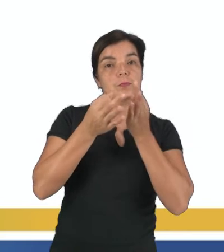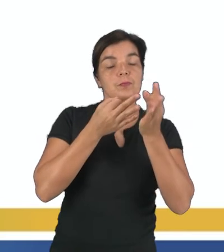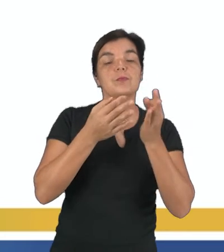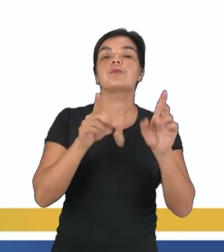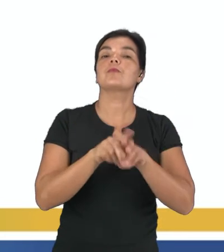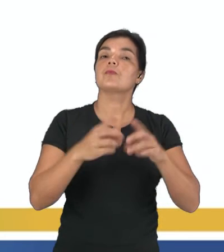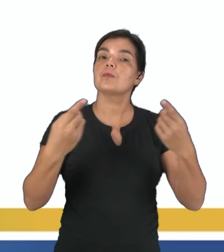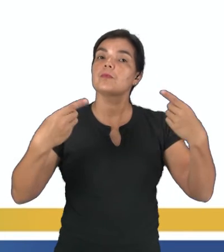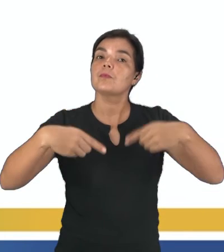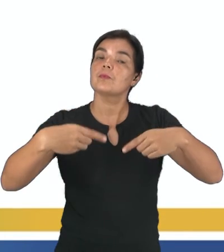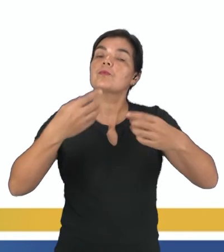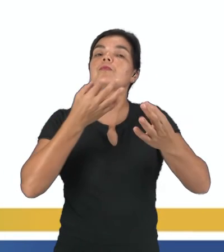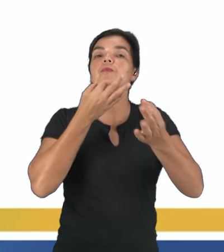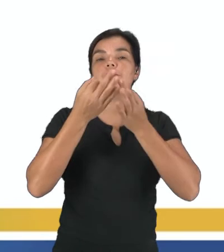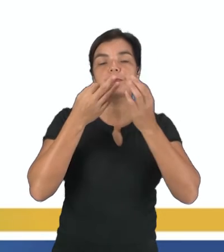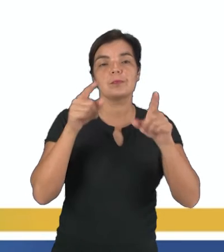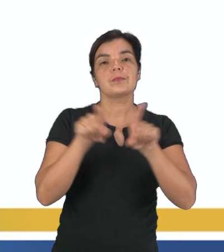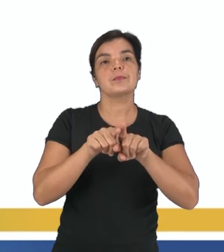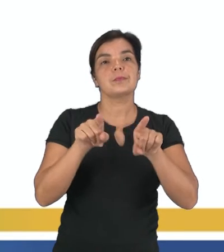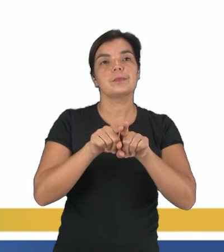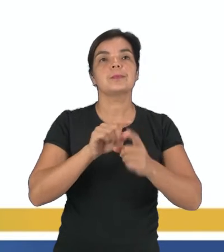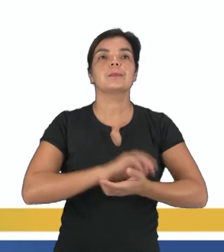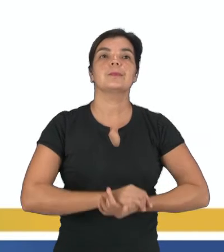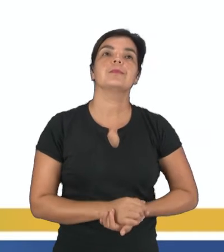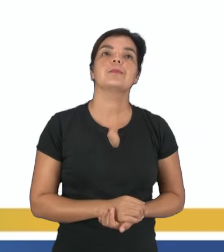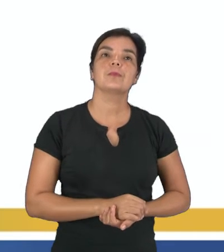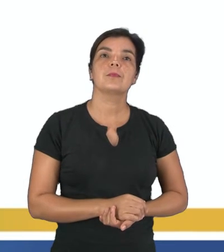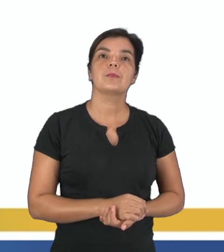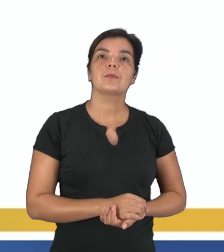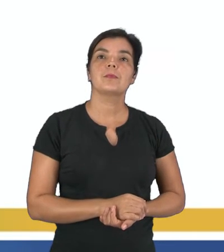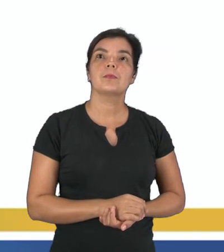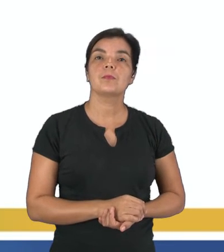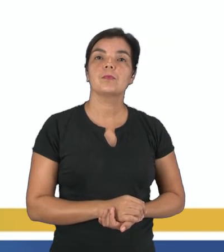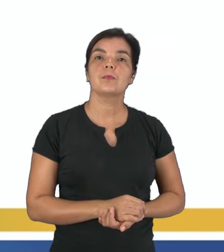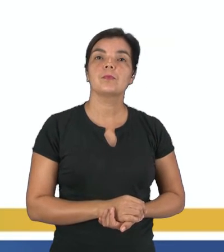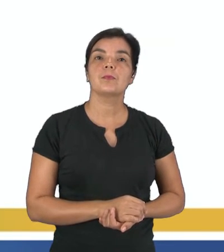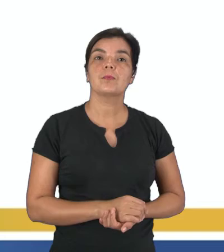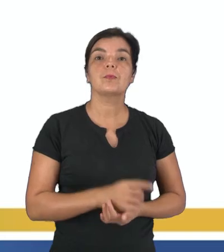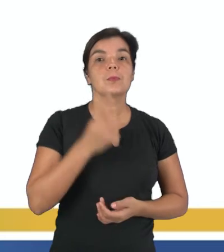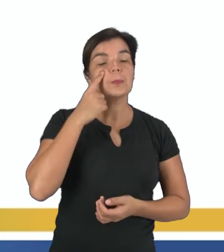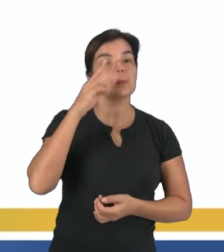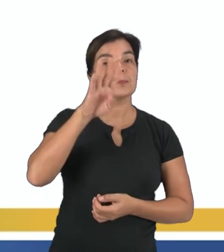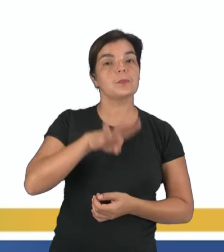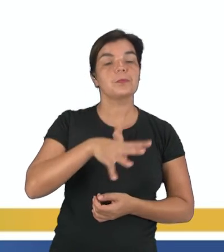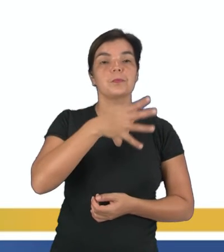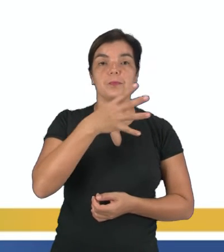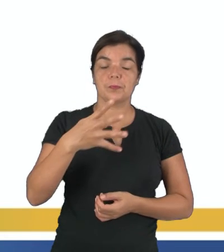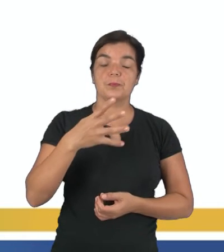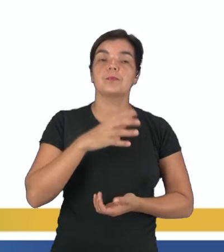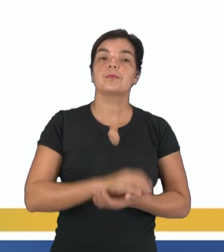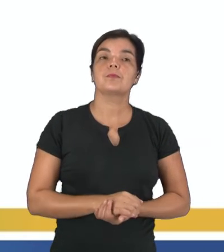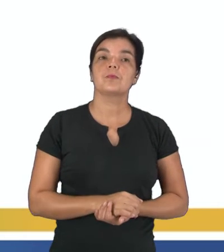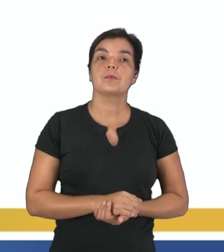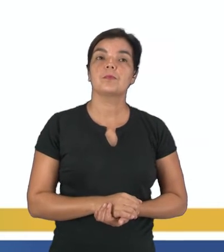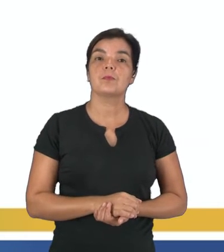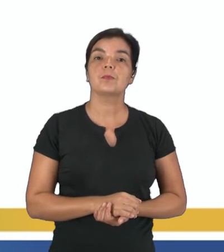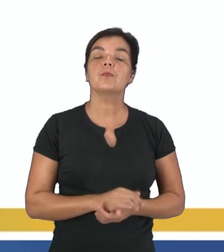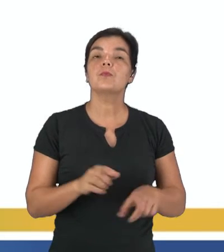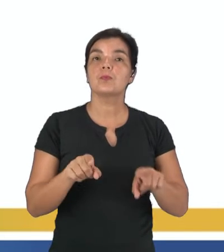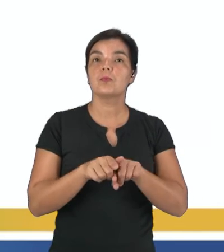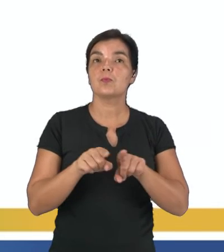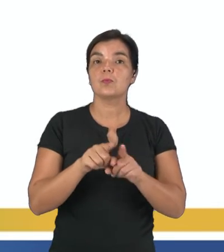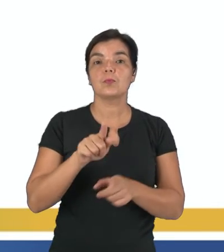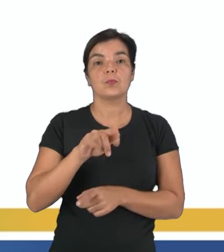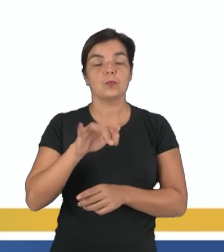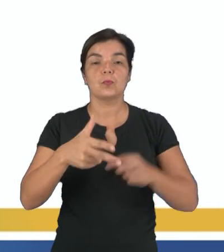um contra-argumento, tá bom? Aqui nós temos uma tabela, né, retirada do guia do participante